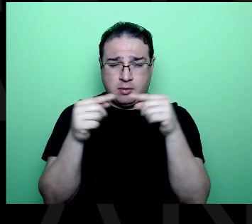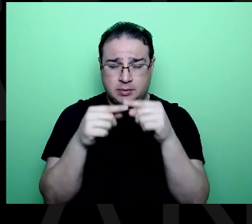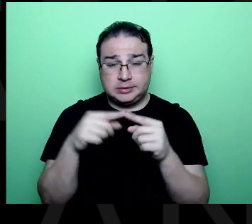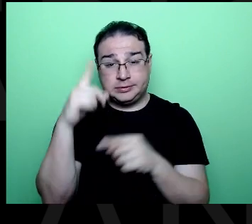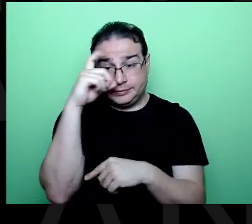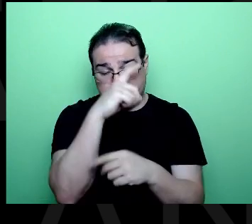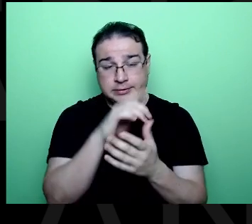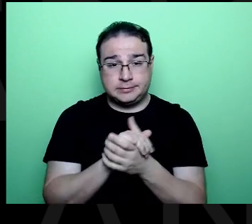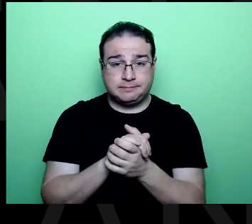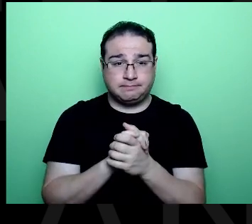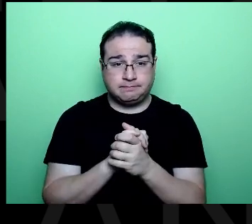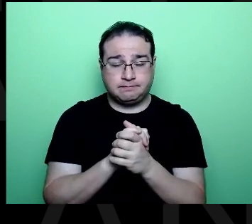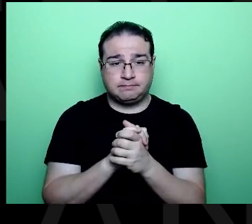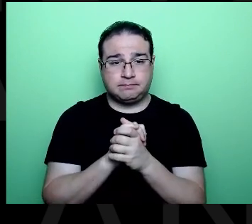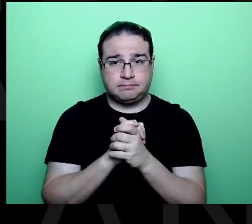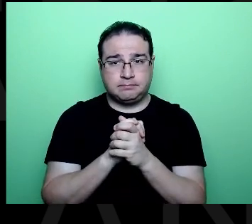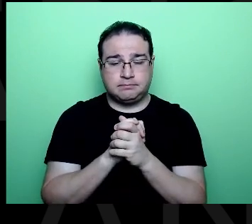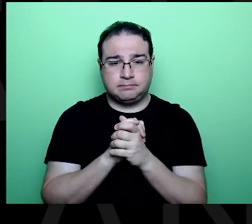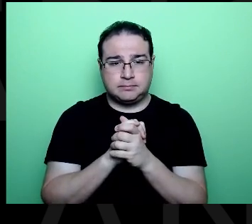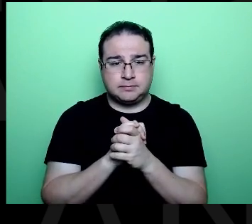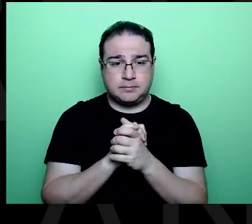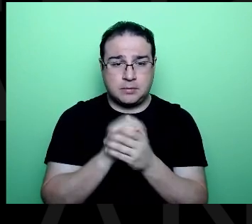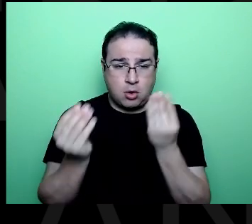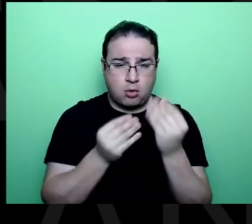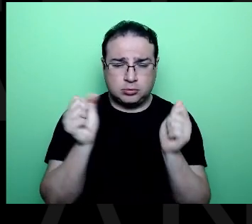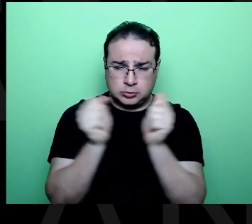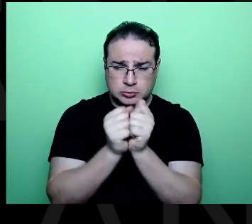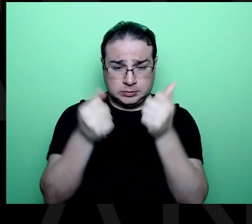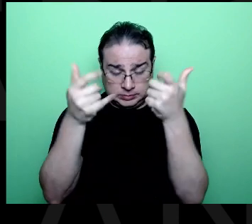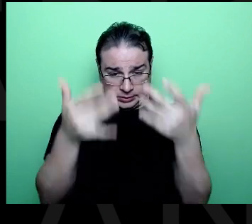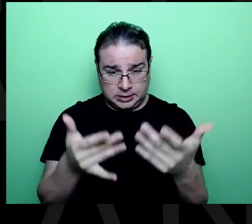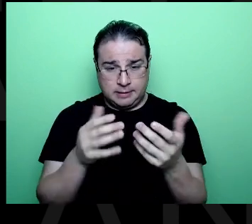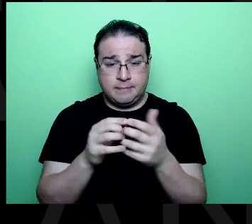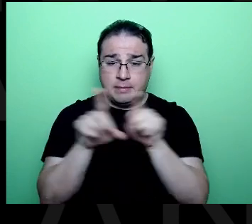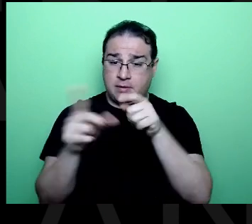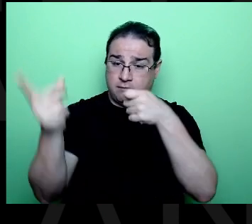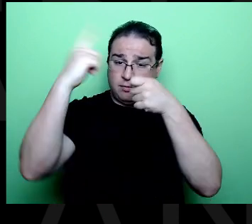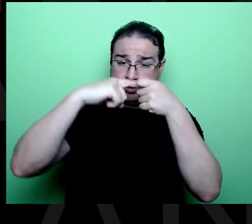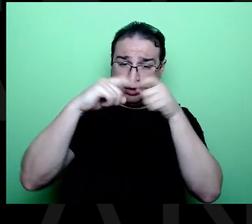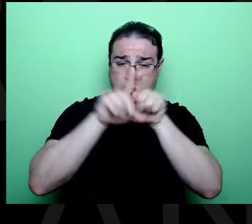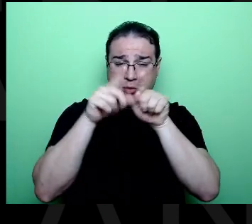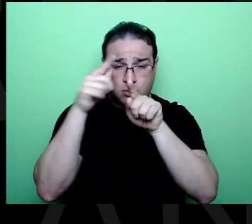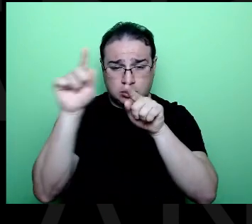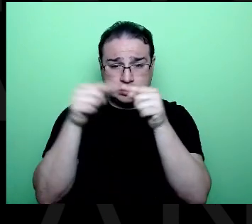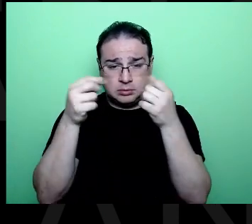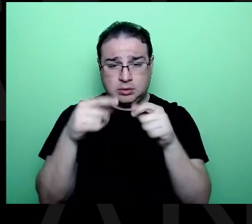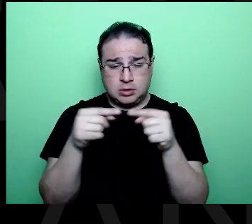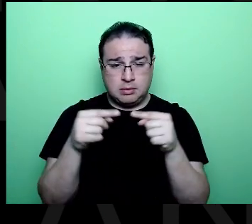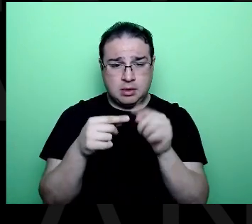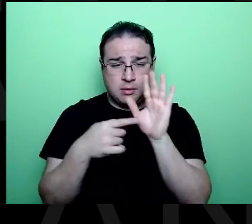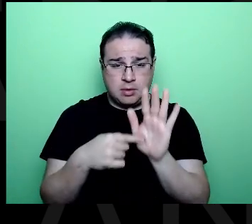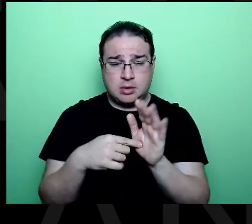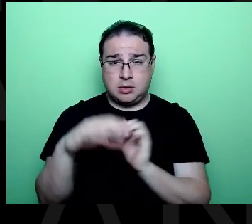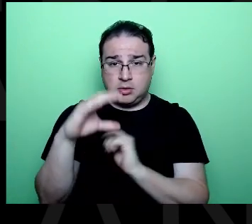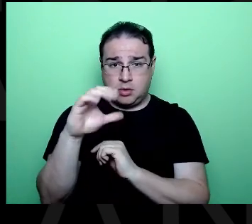há muita dificuldade, assim, de se contar. E só voltando a uma questãozinha que você